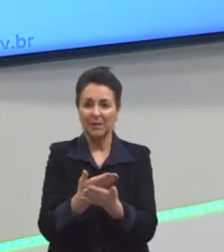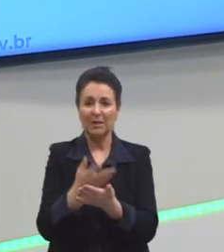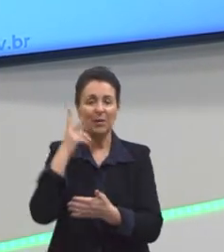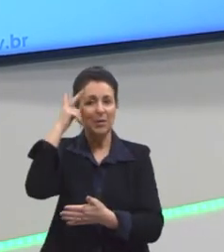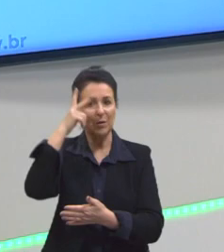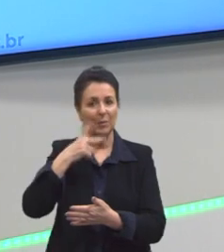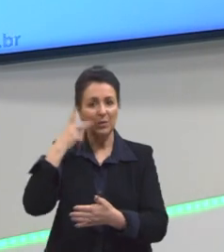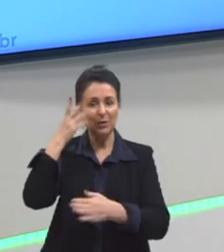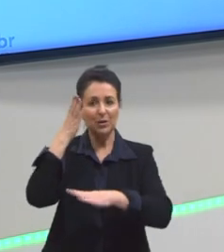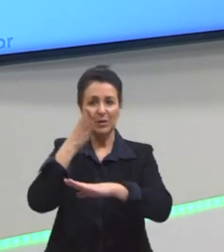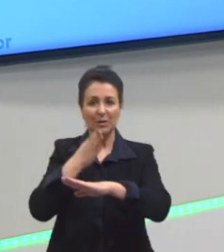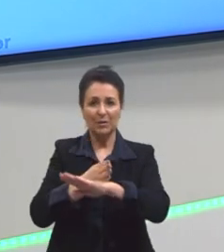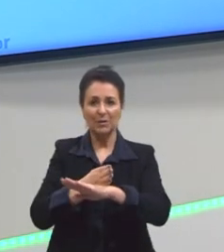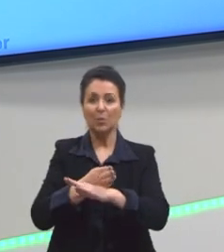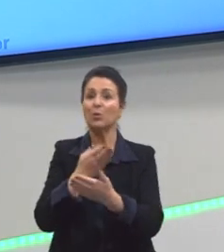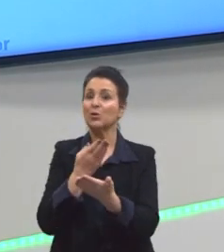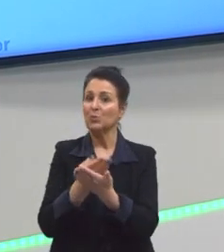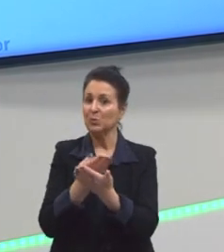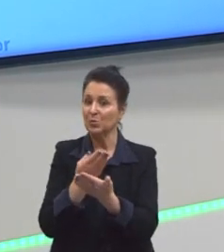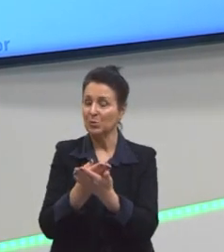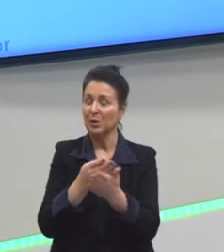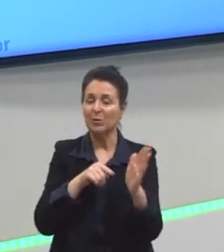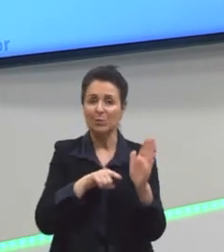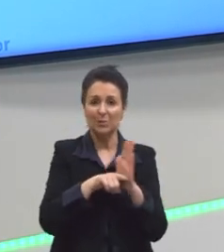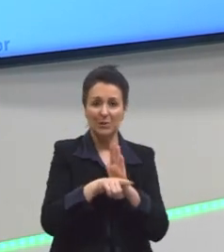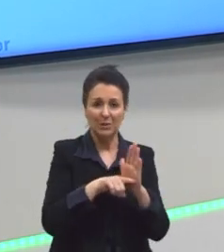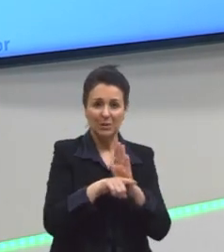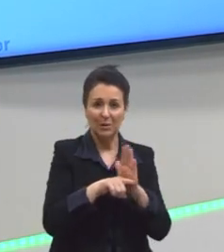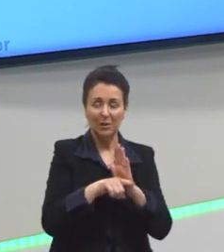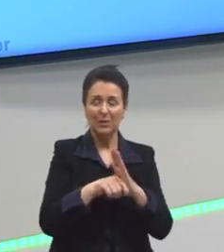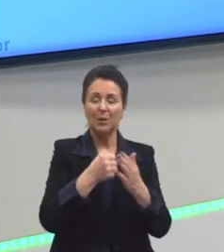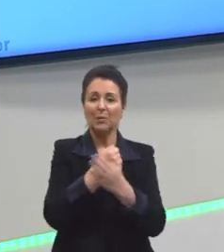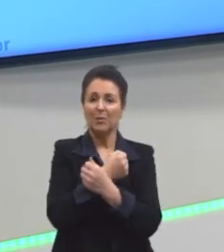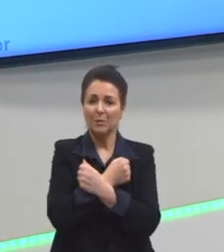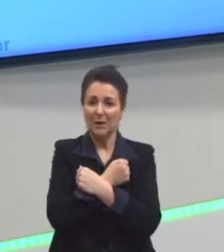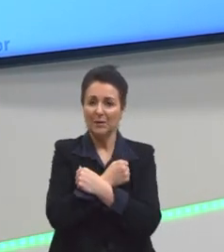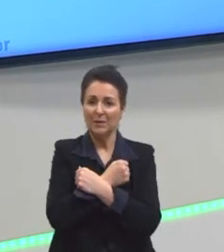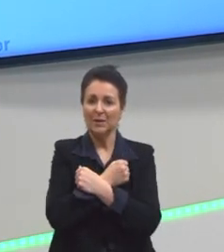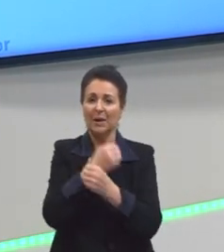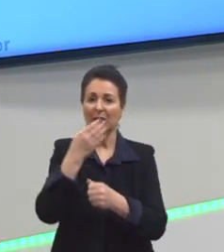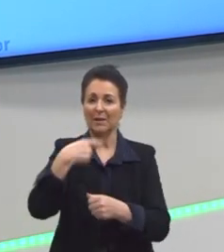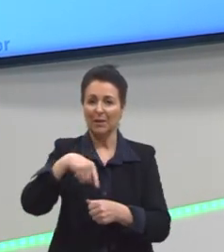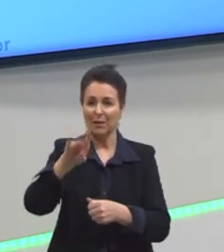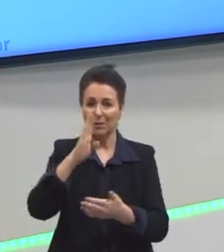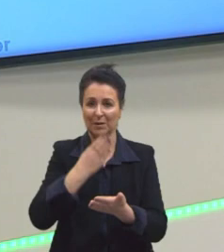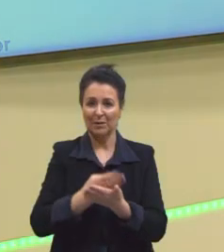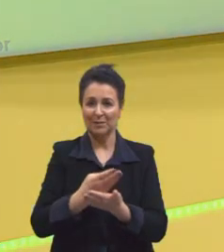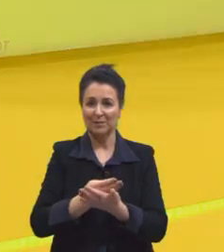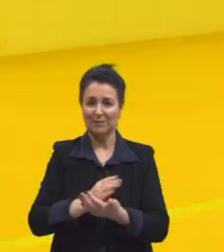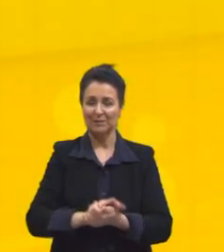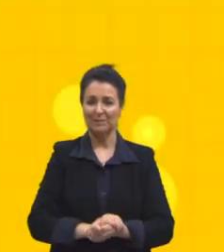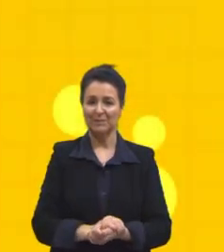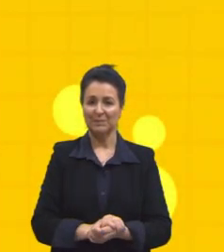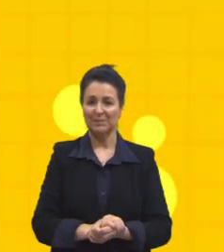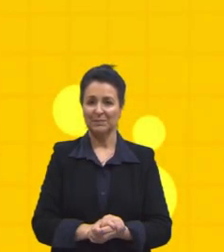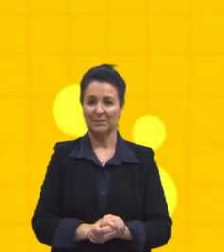sobre política medieval continuou estudando continuei pesquisando um grande abraço e até a próxima aula